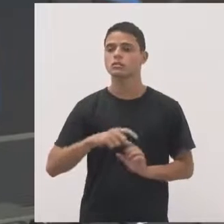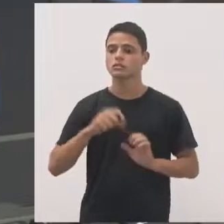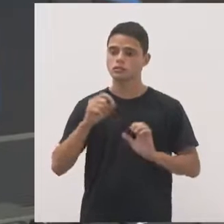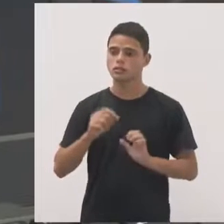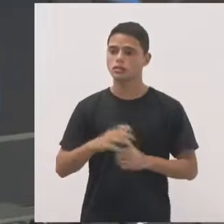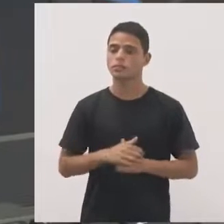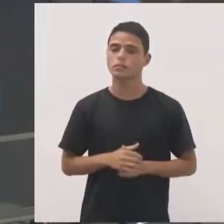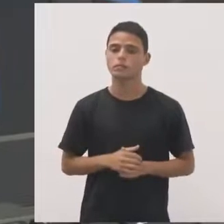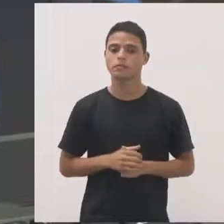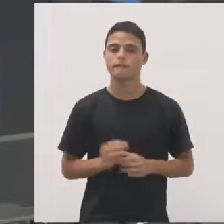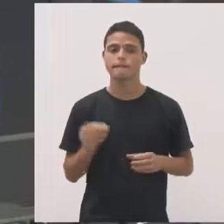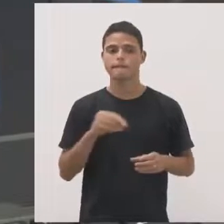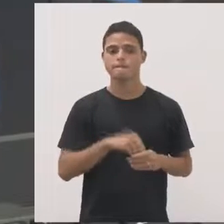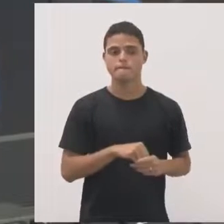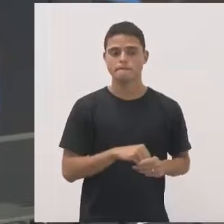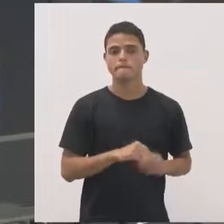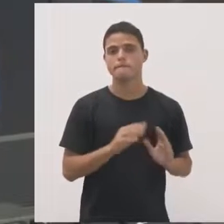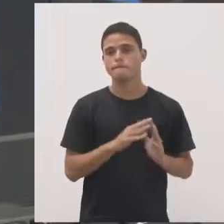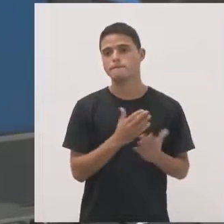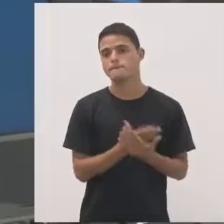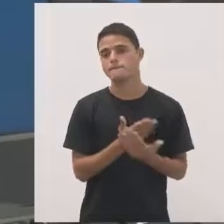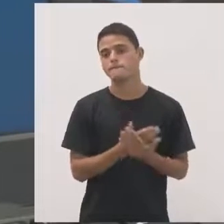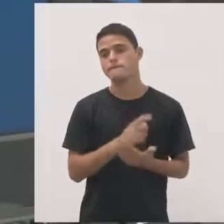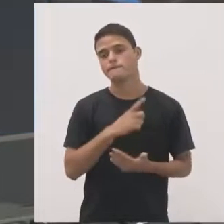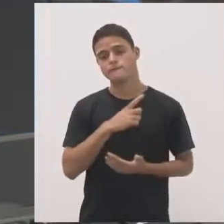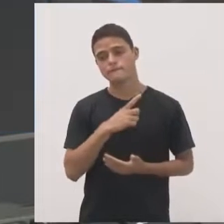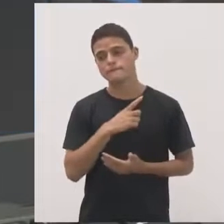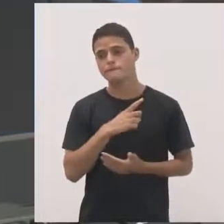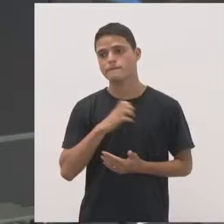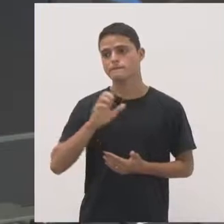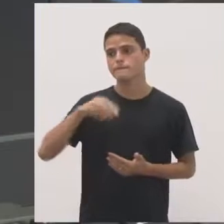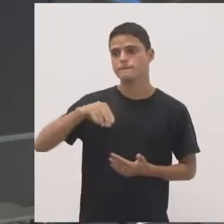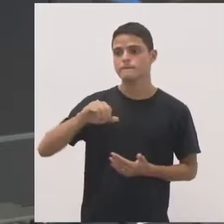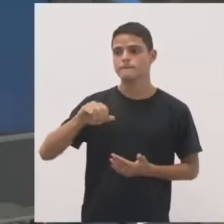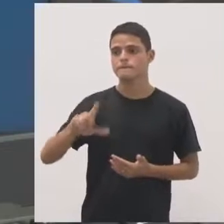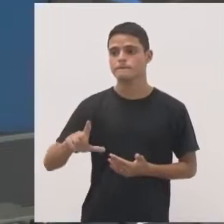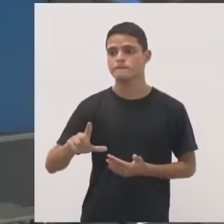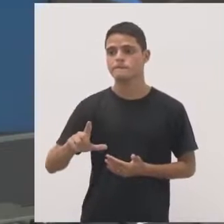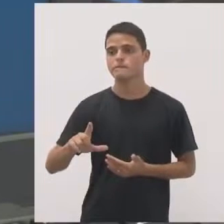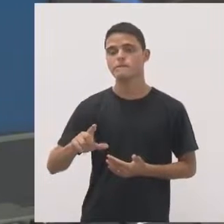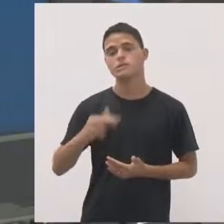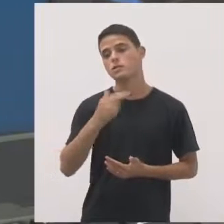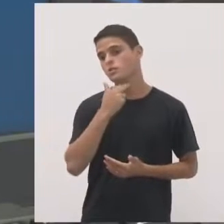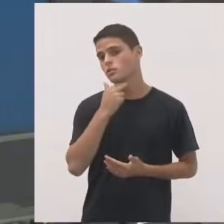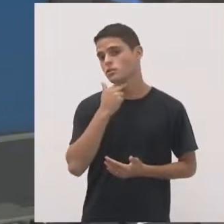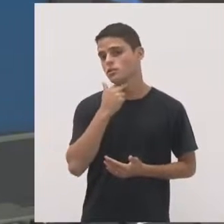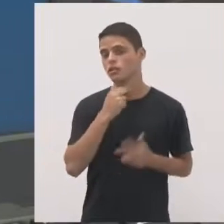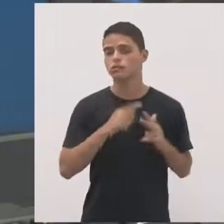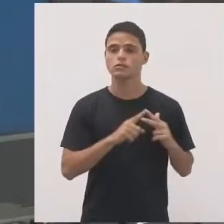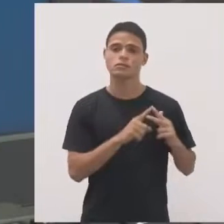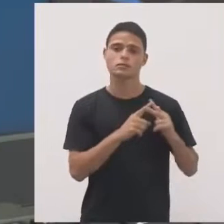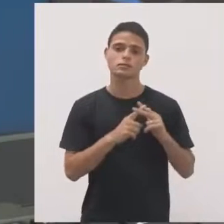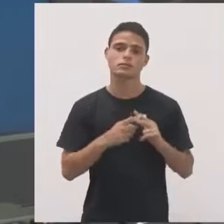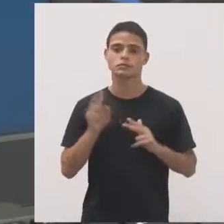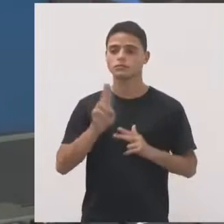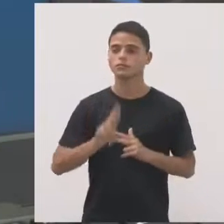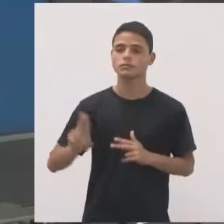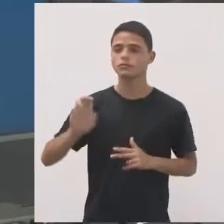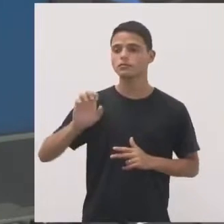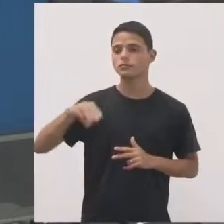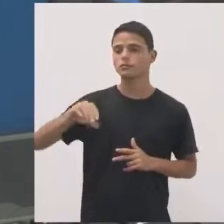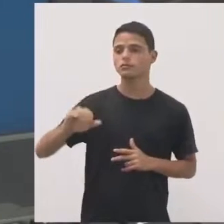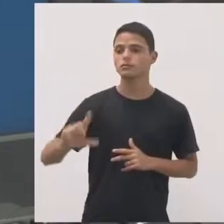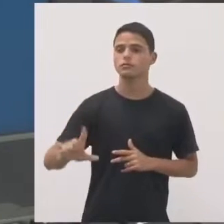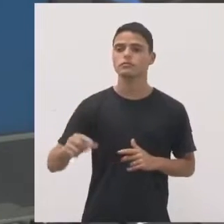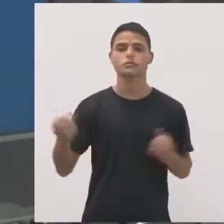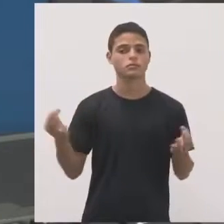sua escola e você, por exemplo, tem o e-mail @educação, você não pode fazer essa configuração com esse e-mail, né? Perfeito, porque senão ele